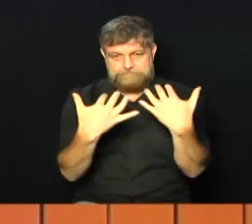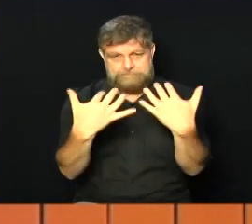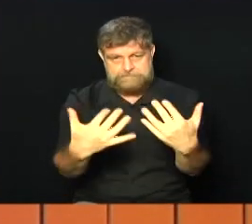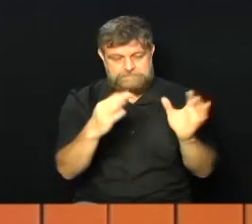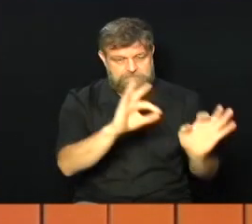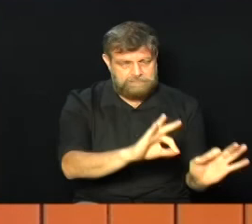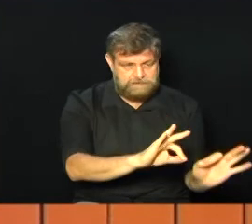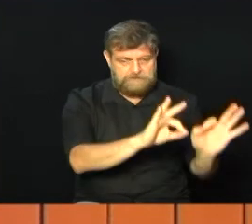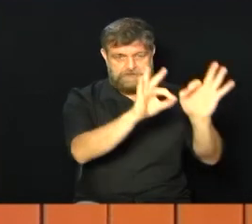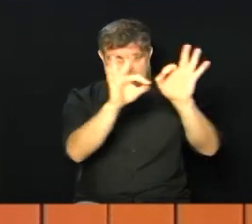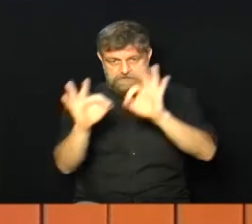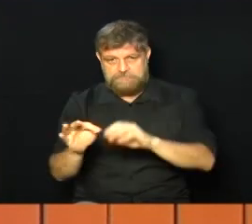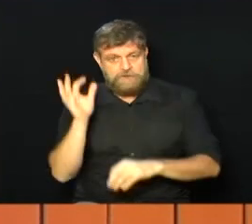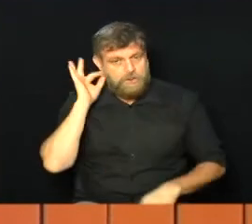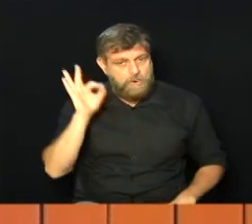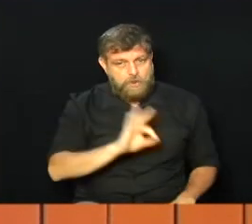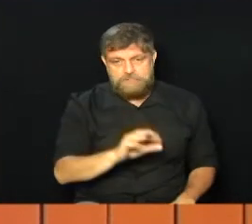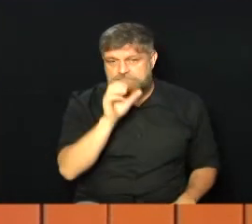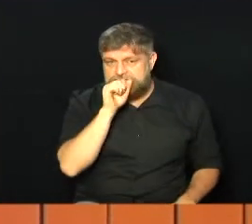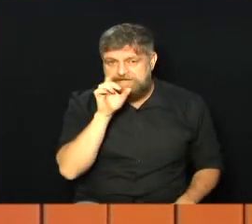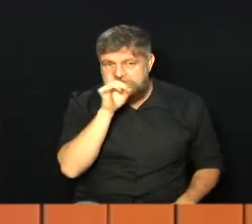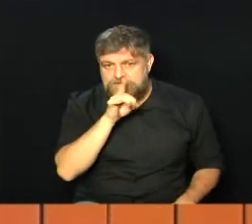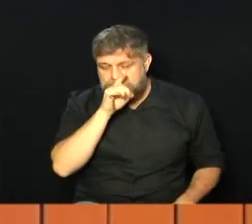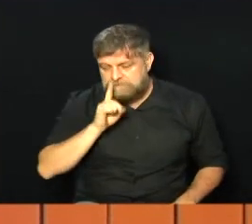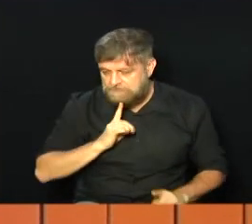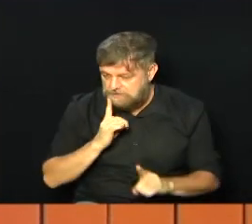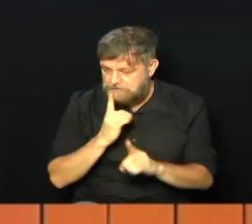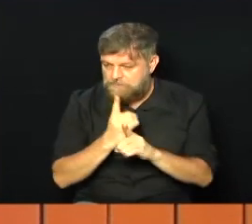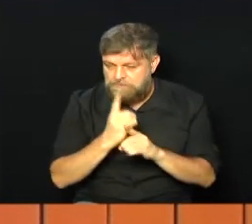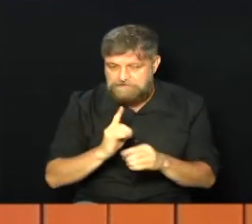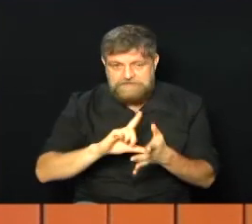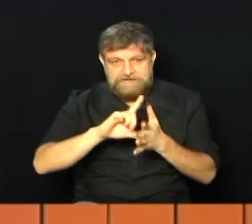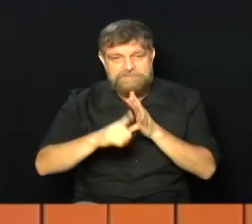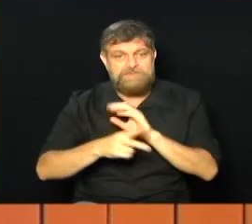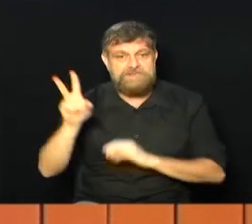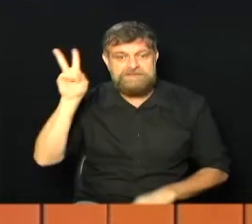sua audiência. Ótimo fim de semana e nos vemos na